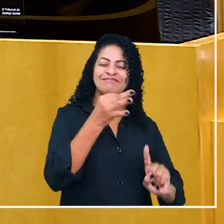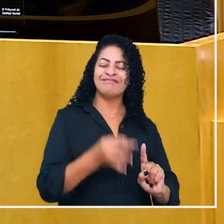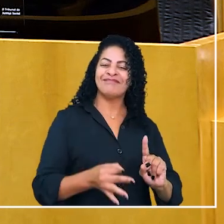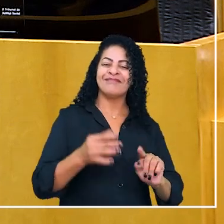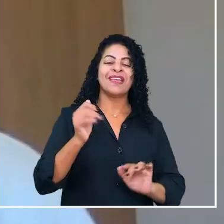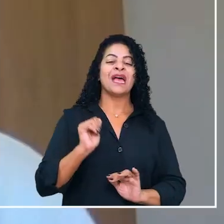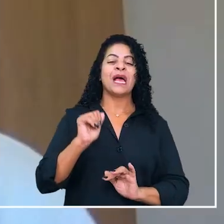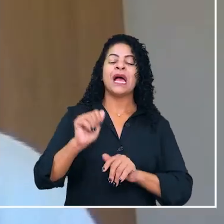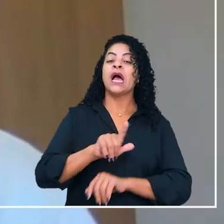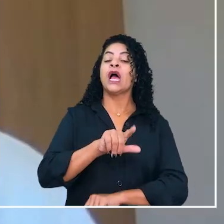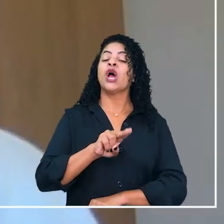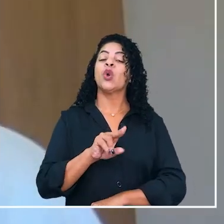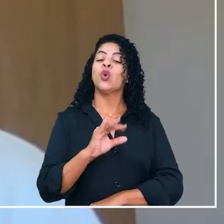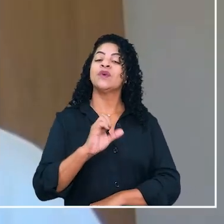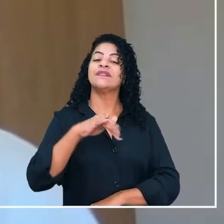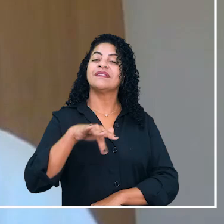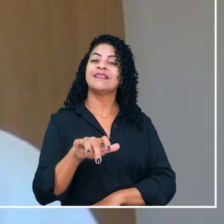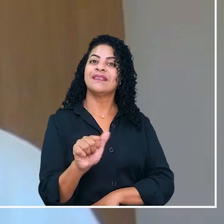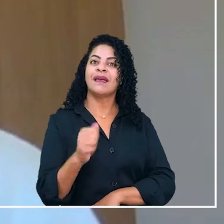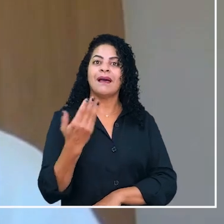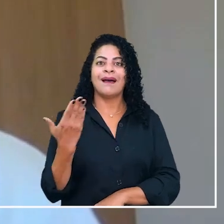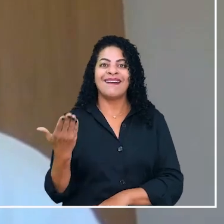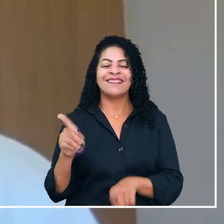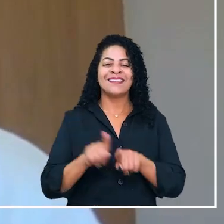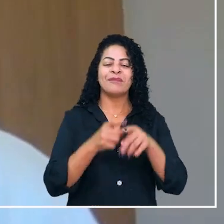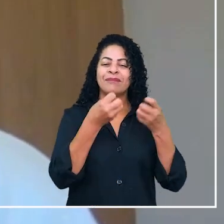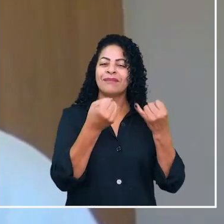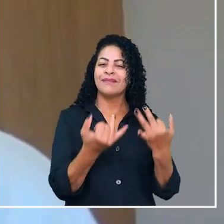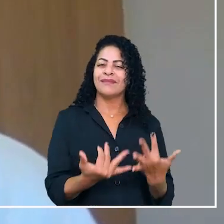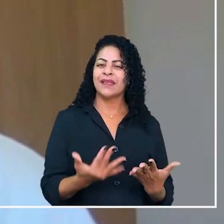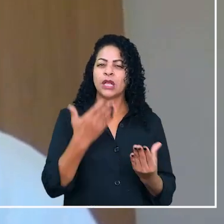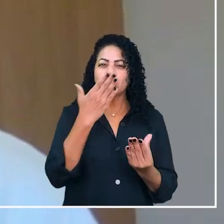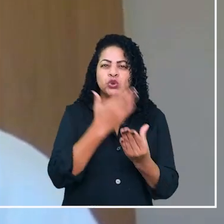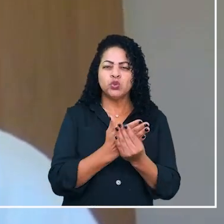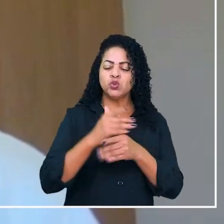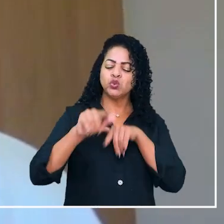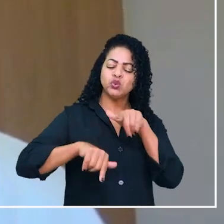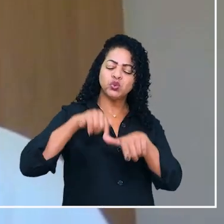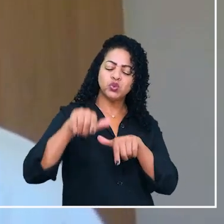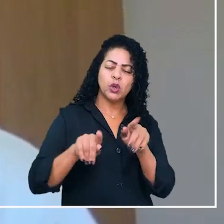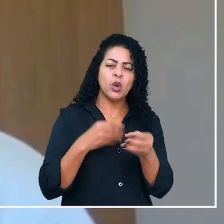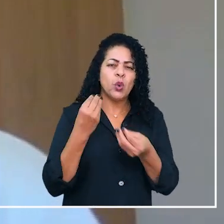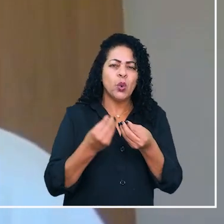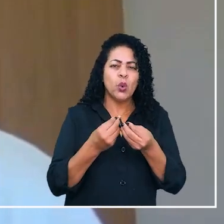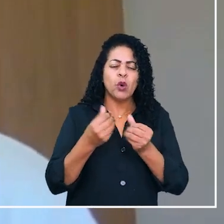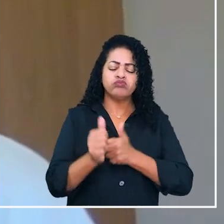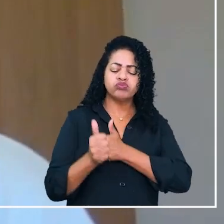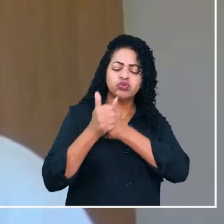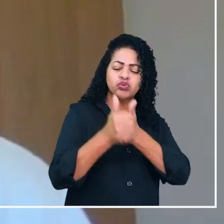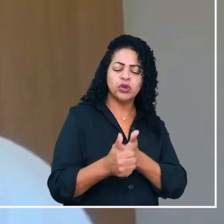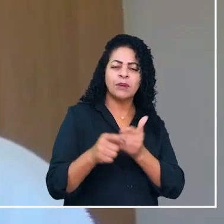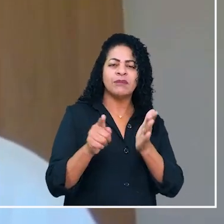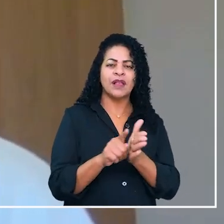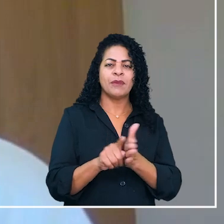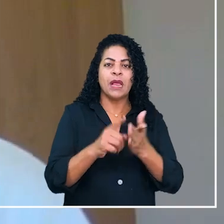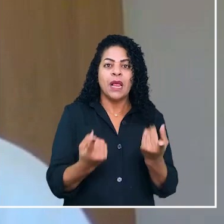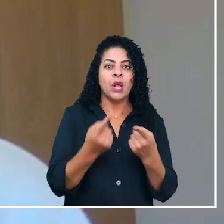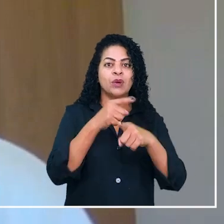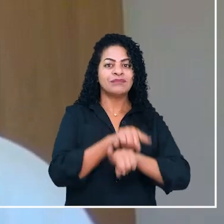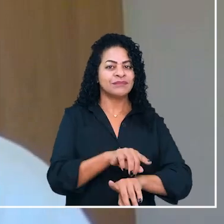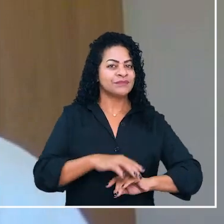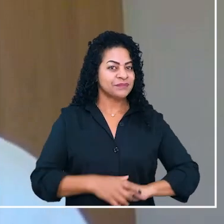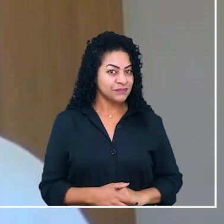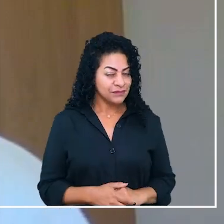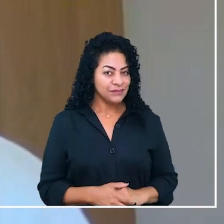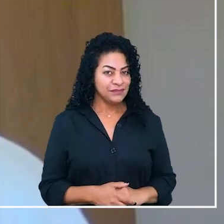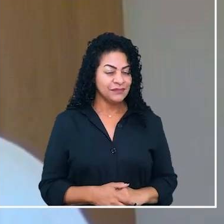do Trabalho, Luciana Comfort, a condução dos processos trabalhistas deve seguir uma perspectiva transversal.